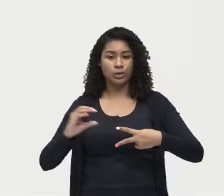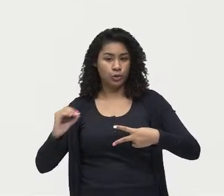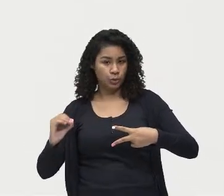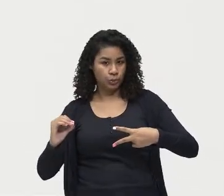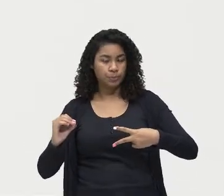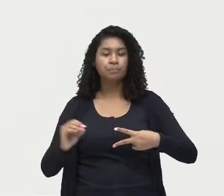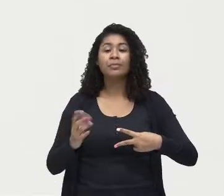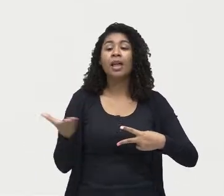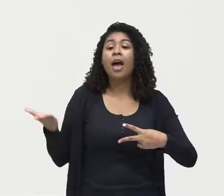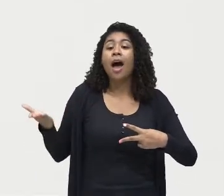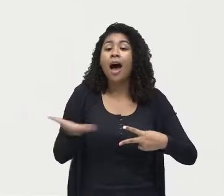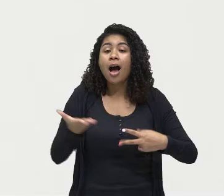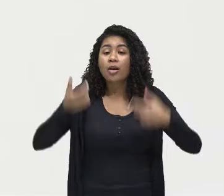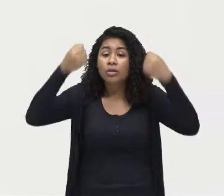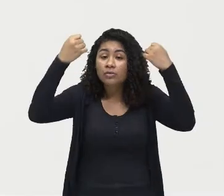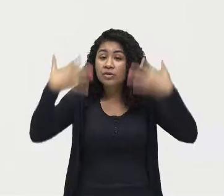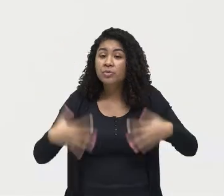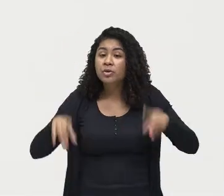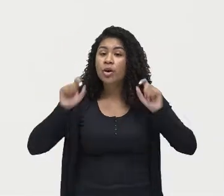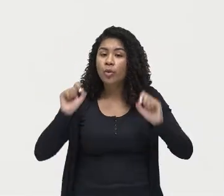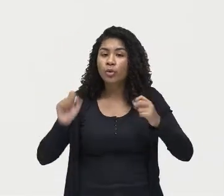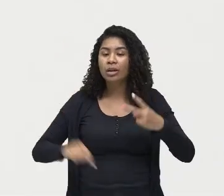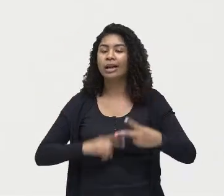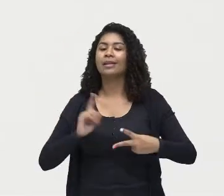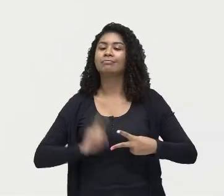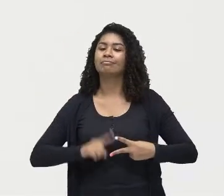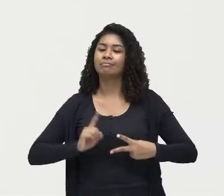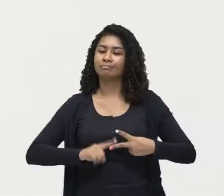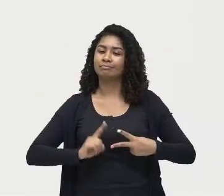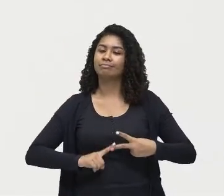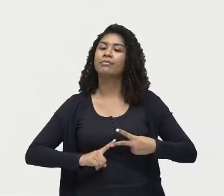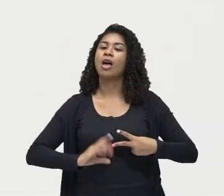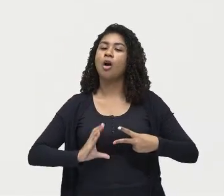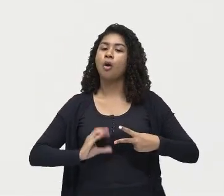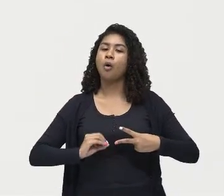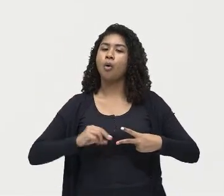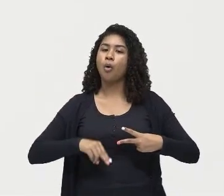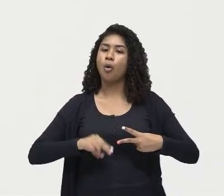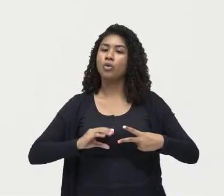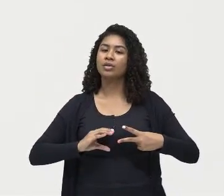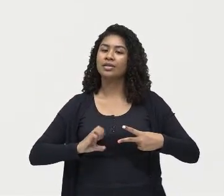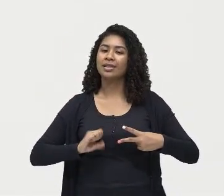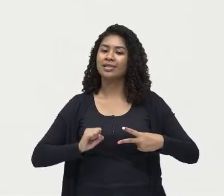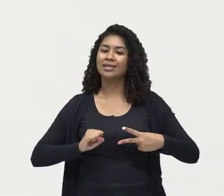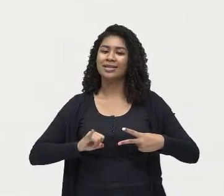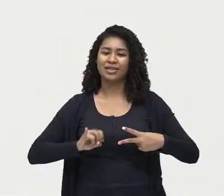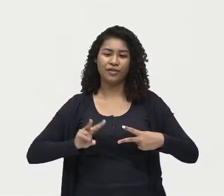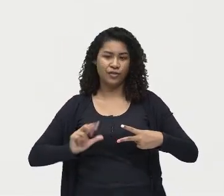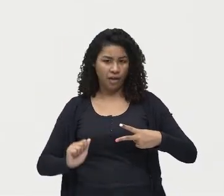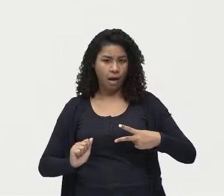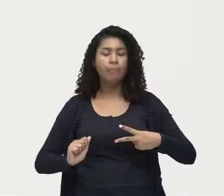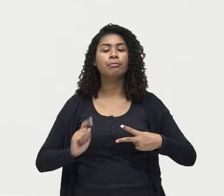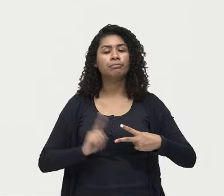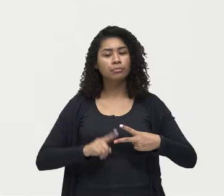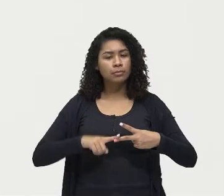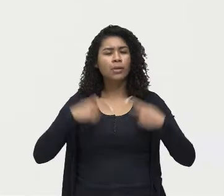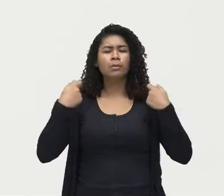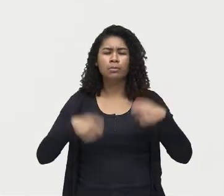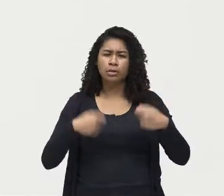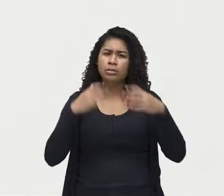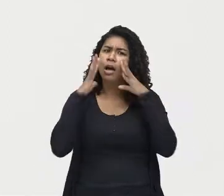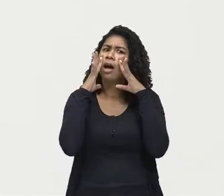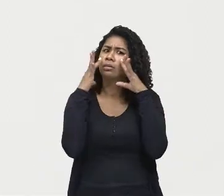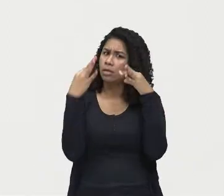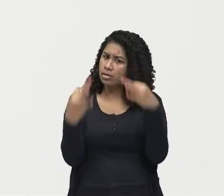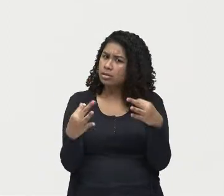família. Agora nós estamos aqui diante das concessivas. Atenção que elas merecem uma atenção tão especial